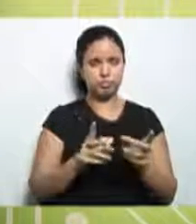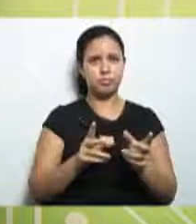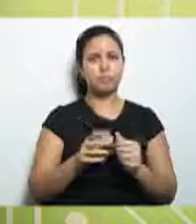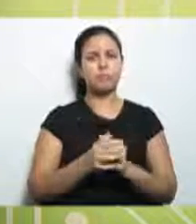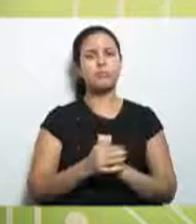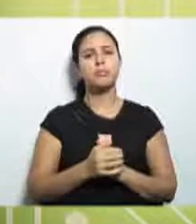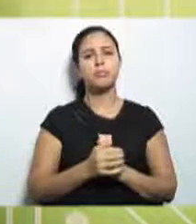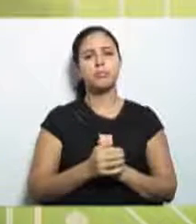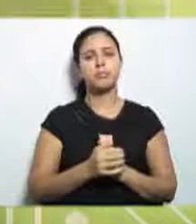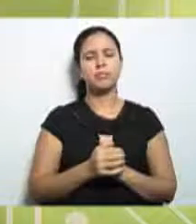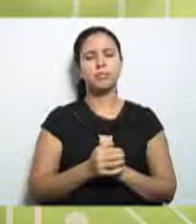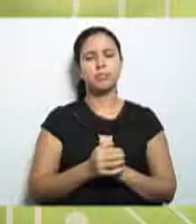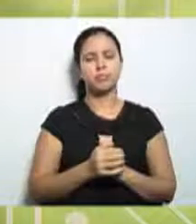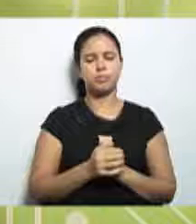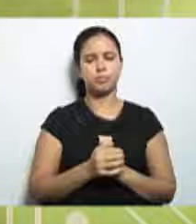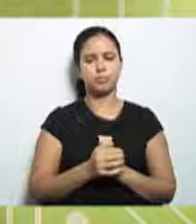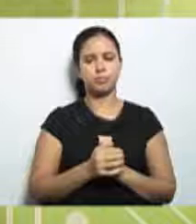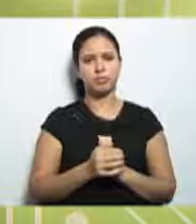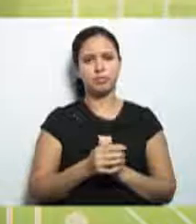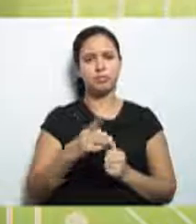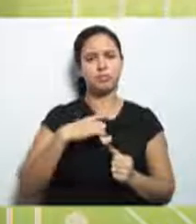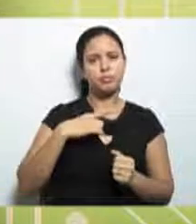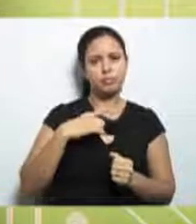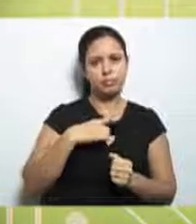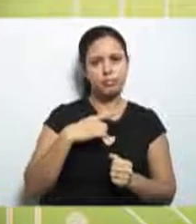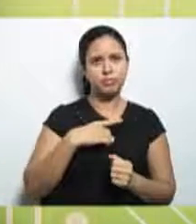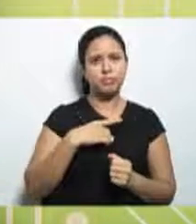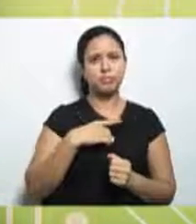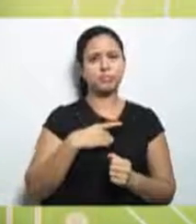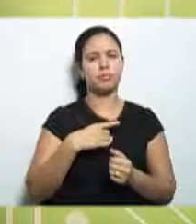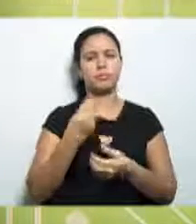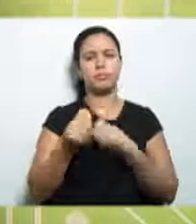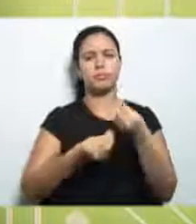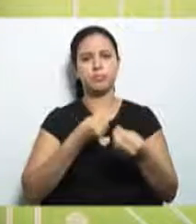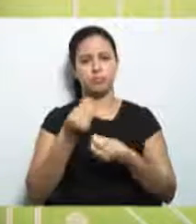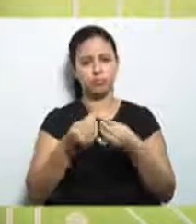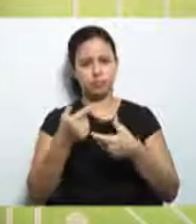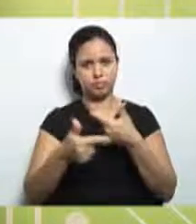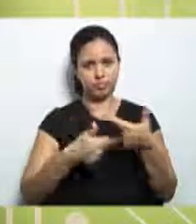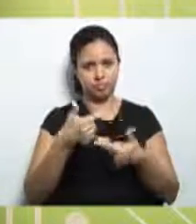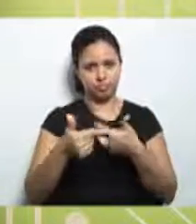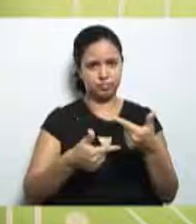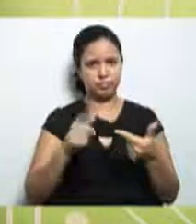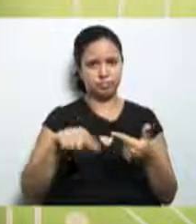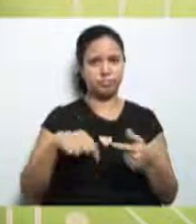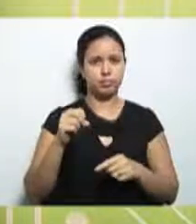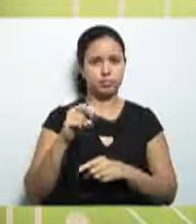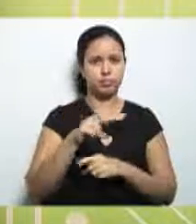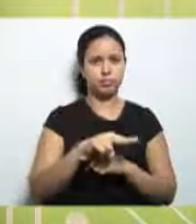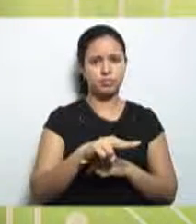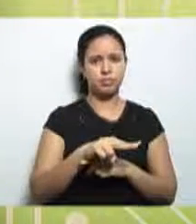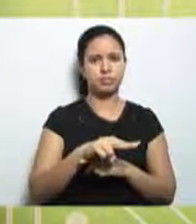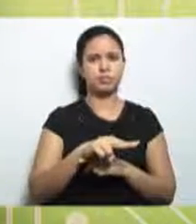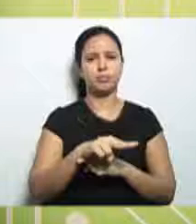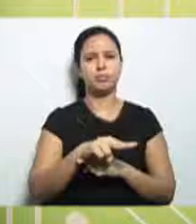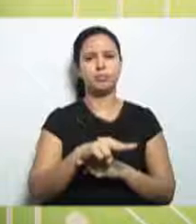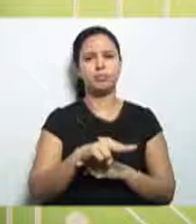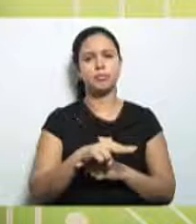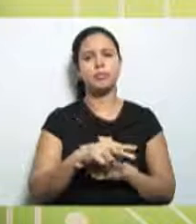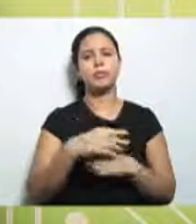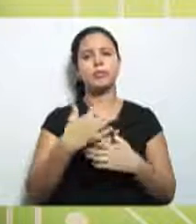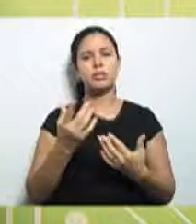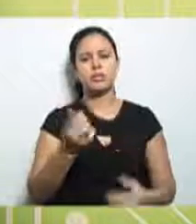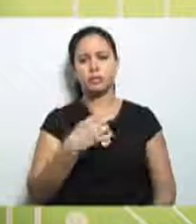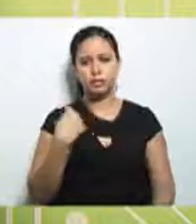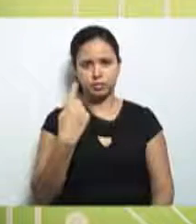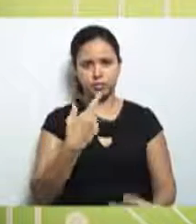o trabalhador. Quem tem os meios de como trabalhar é o empregador, é o burguês, né? E a